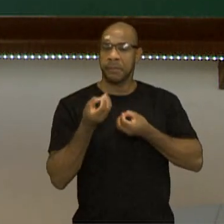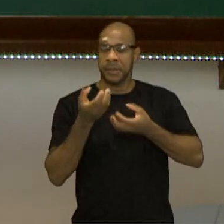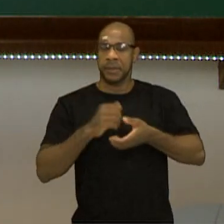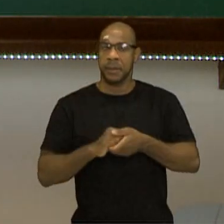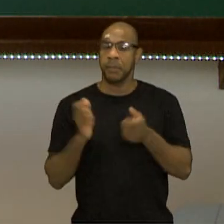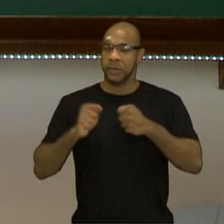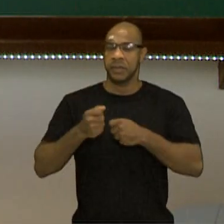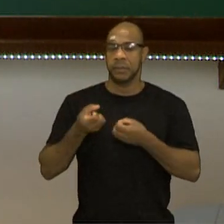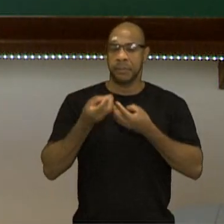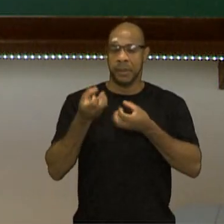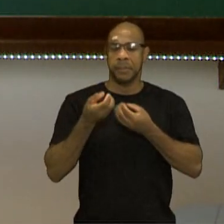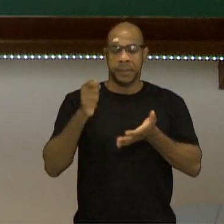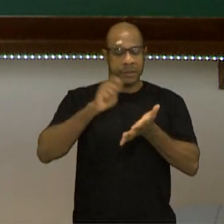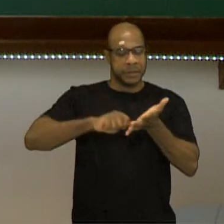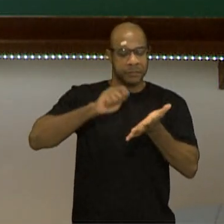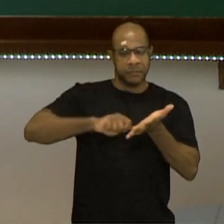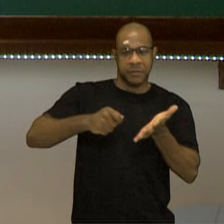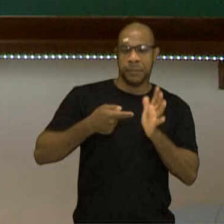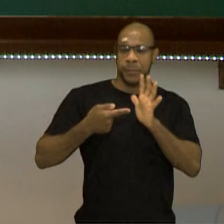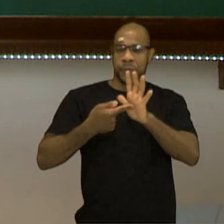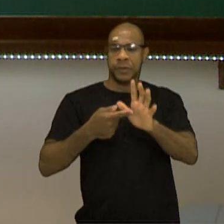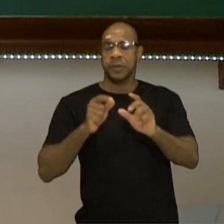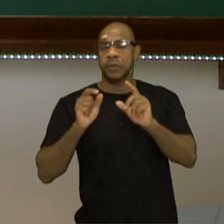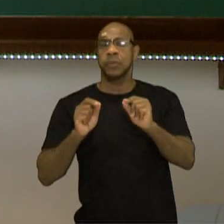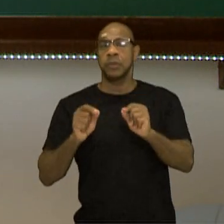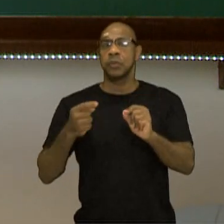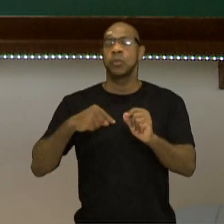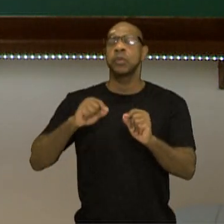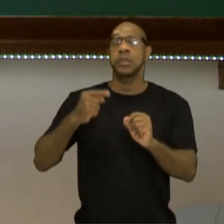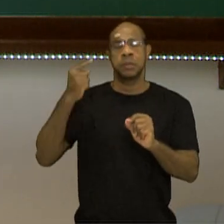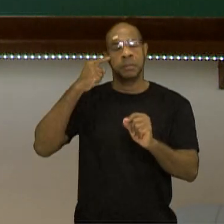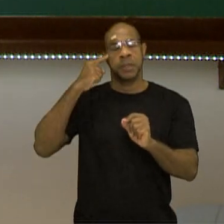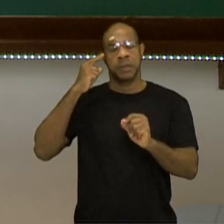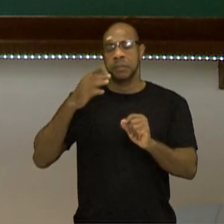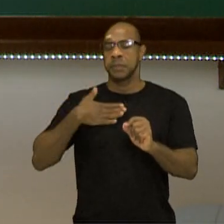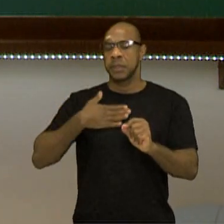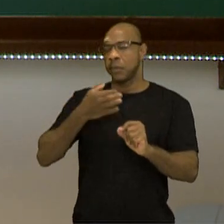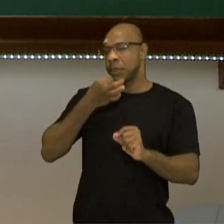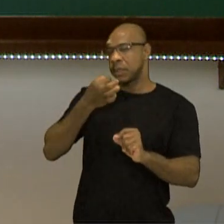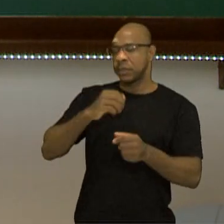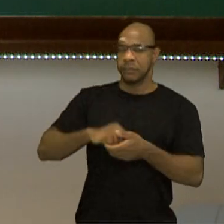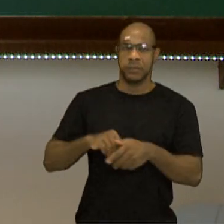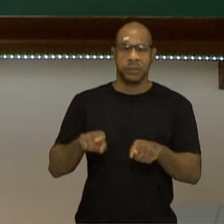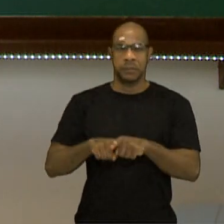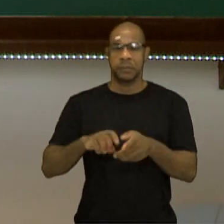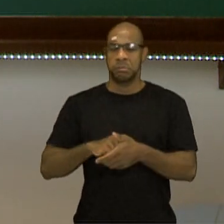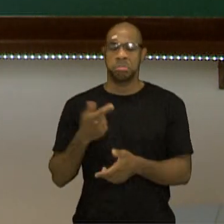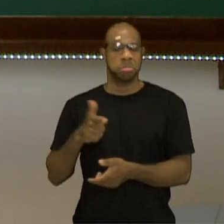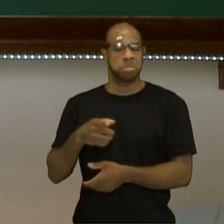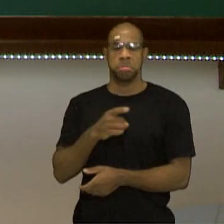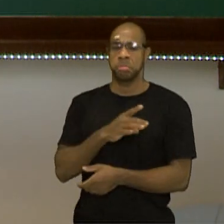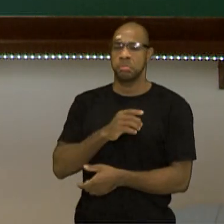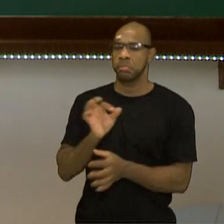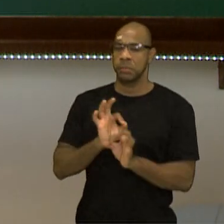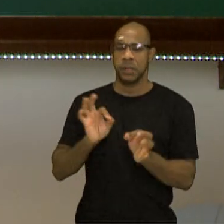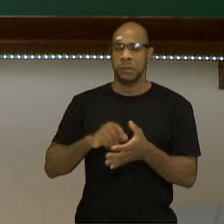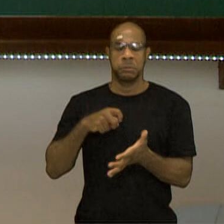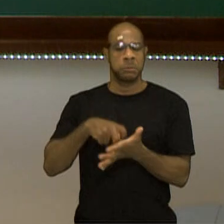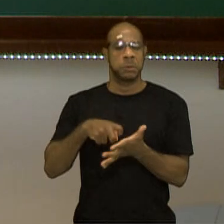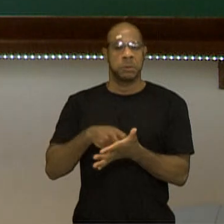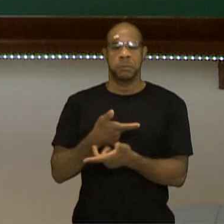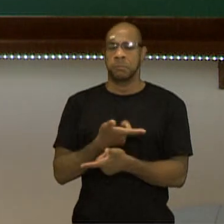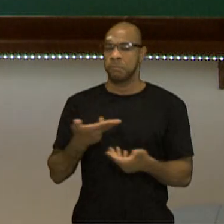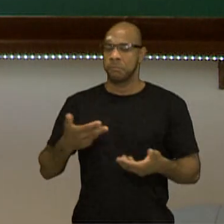poder falar, escrever, manifestar aquilo, a minha opinião, aquilo que eu penso, sem ter medo de ter alguma punição